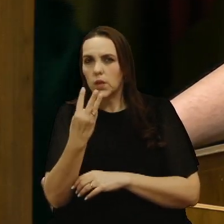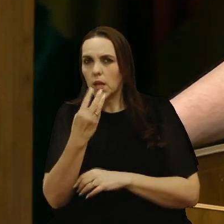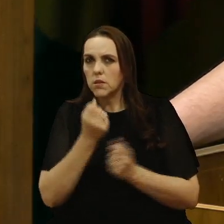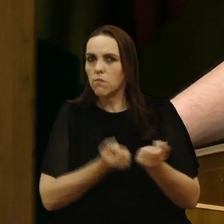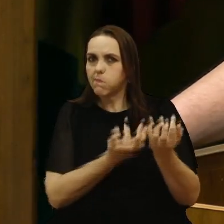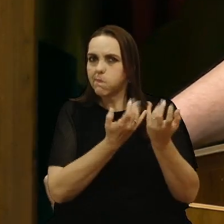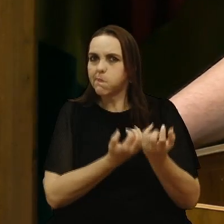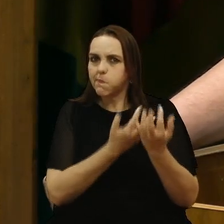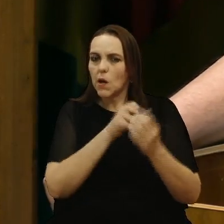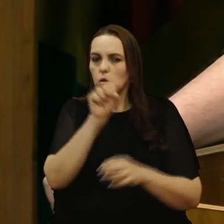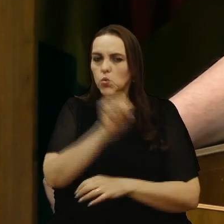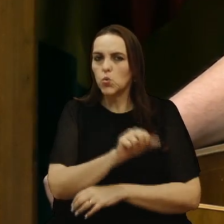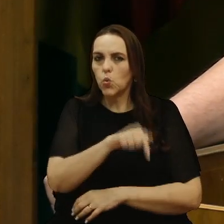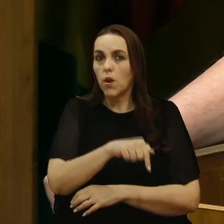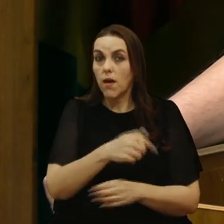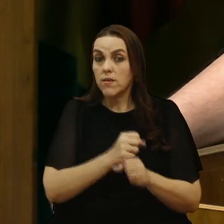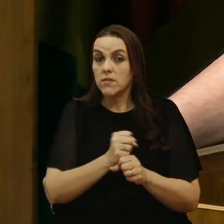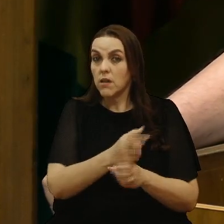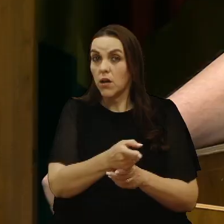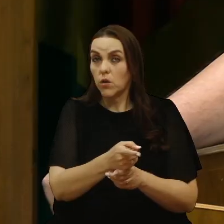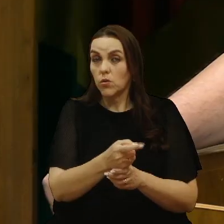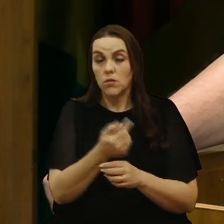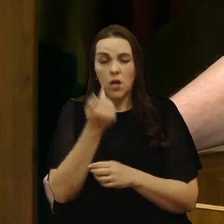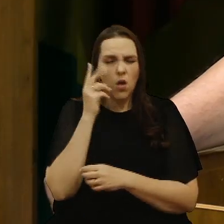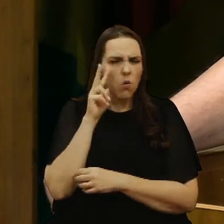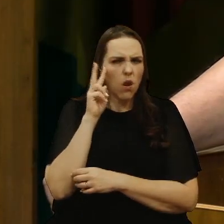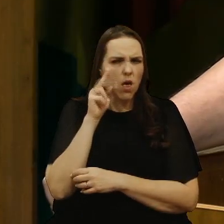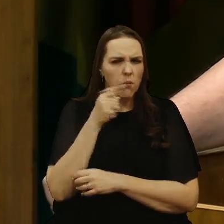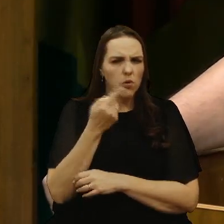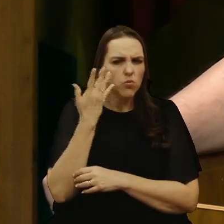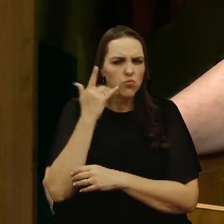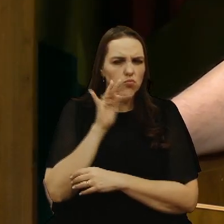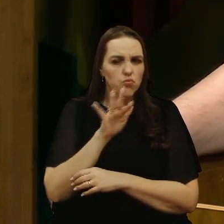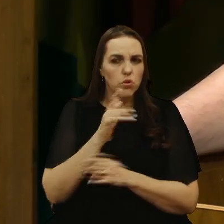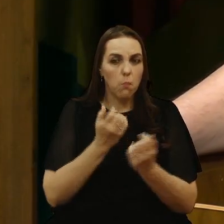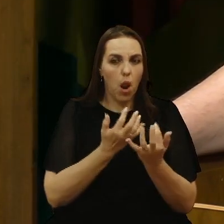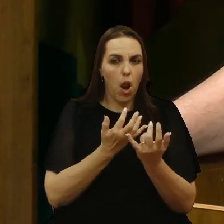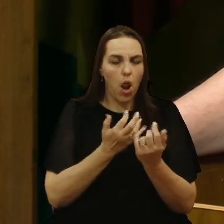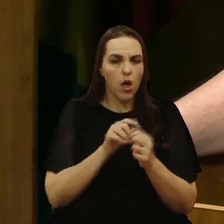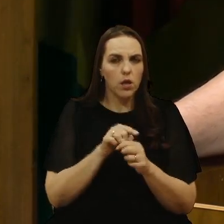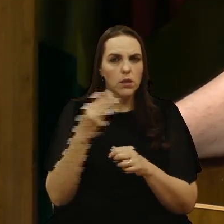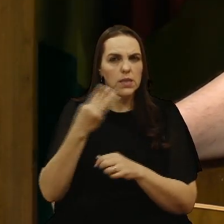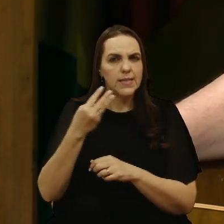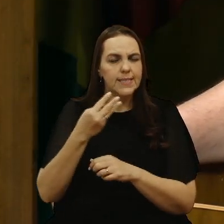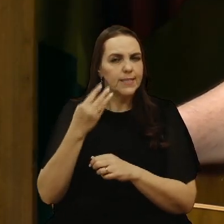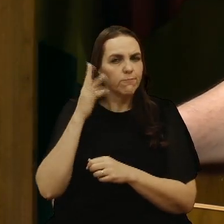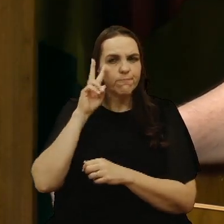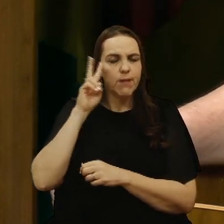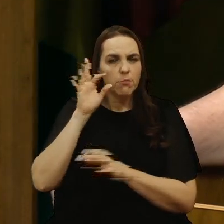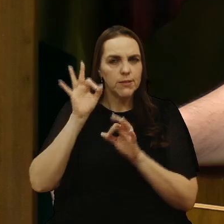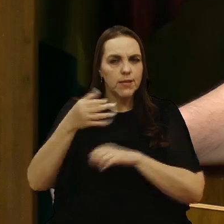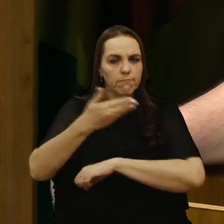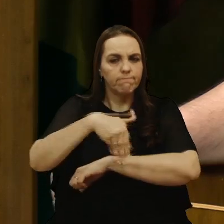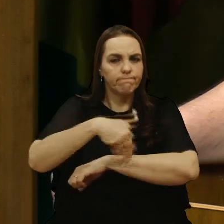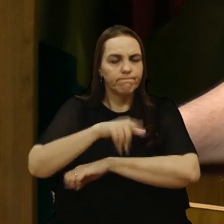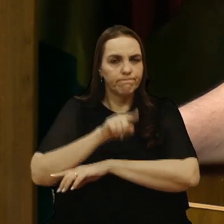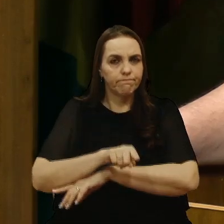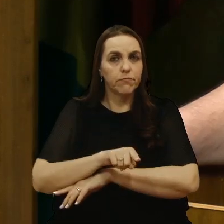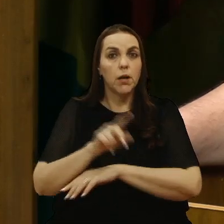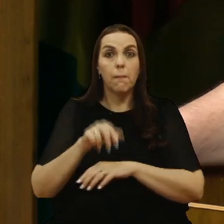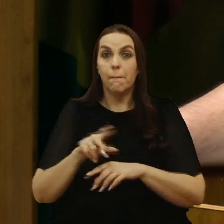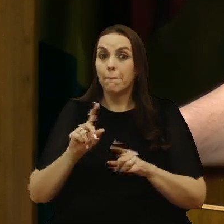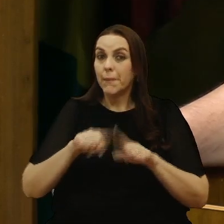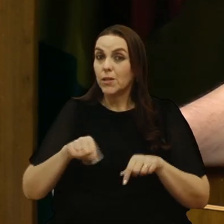que foram uma questão de semanas, de dias ali, perdão, e teve um terceiro que agora não me recordo exatamente o endereço. Mas 2 deles, senhores,